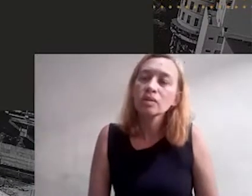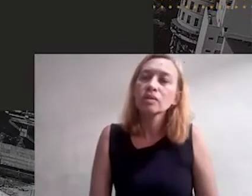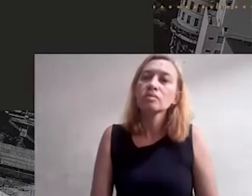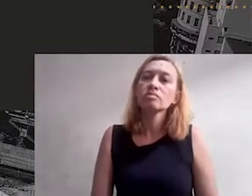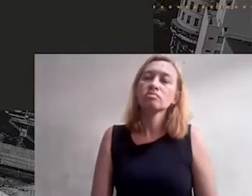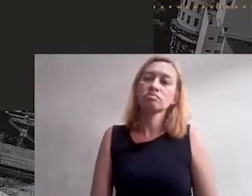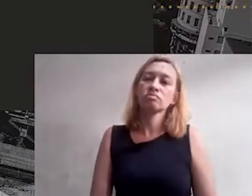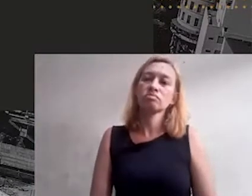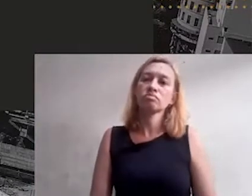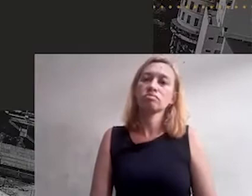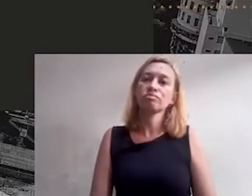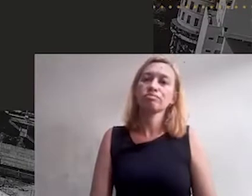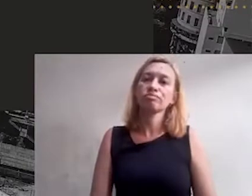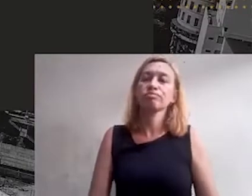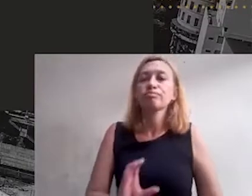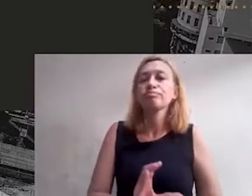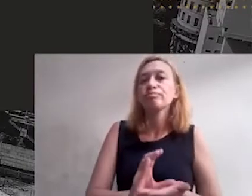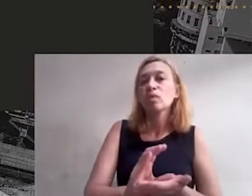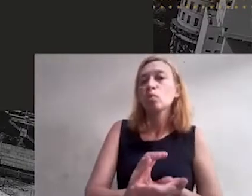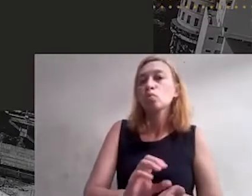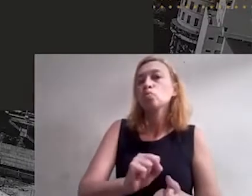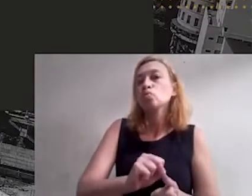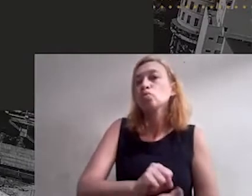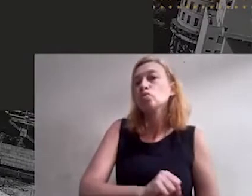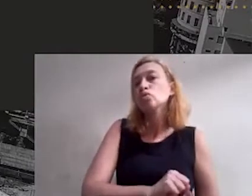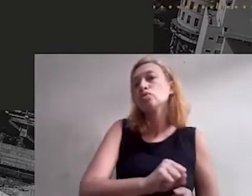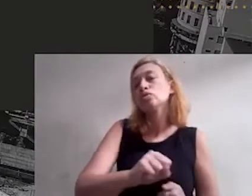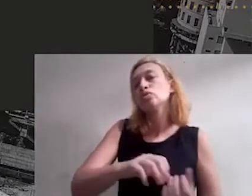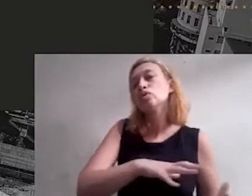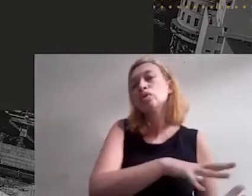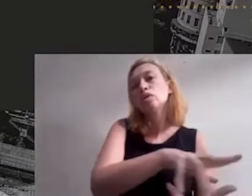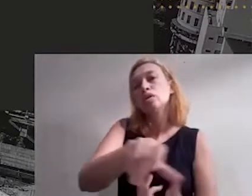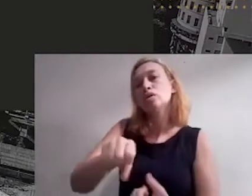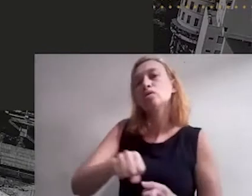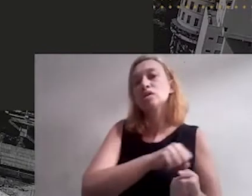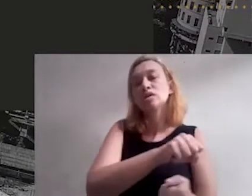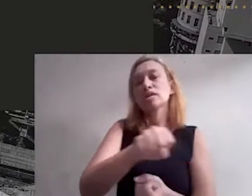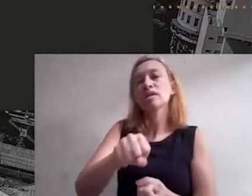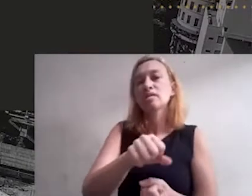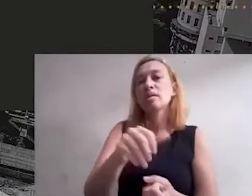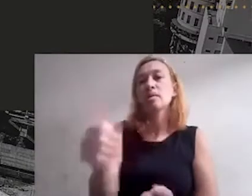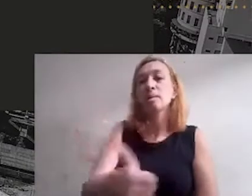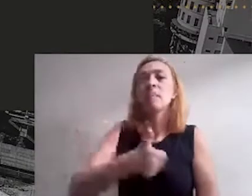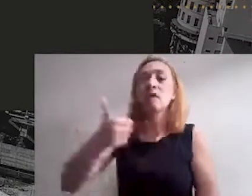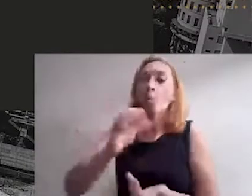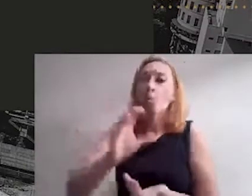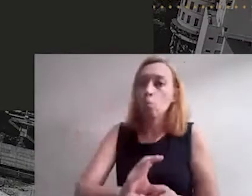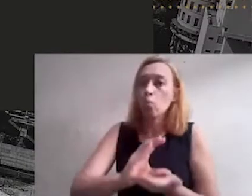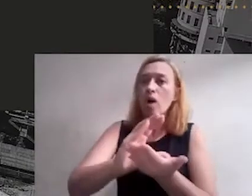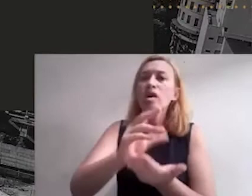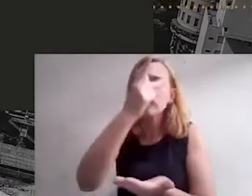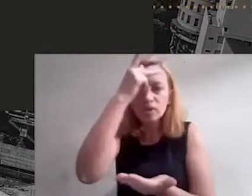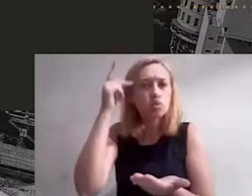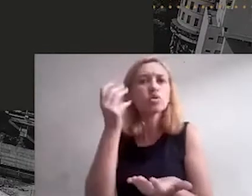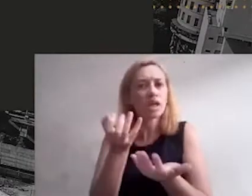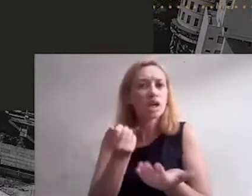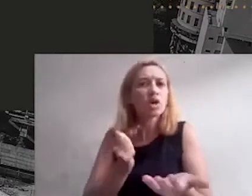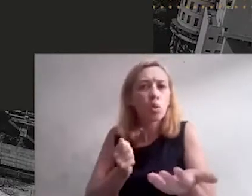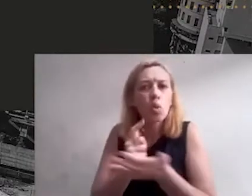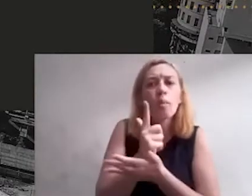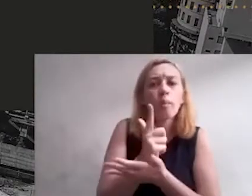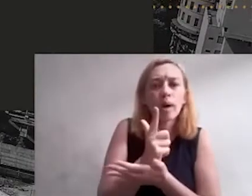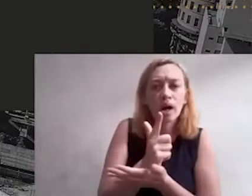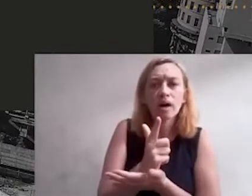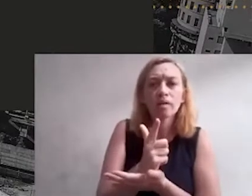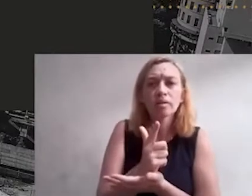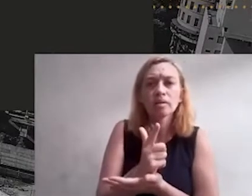origem sustentável mais farta. Né? Porque as pessoas querem comprar uma coisa, da mesma forma como você